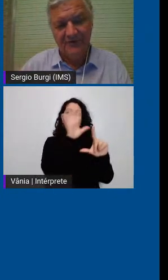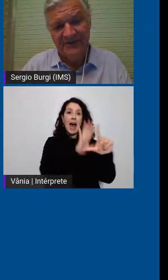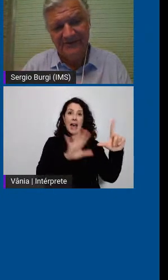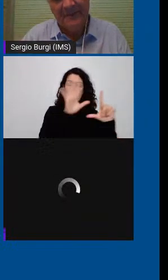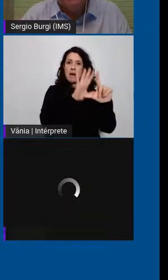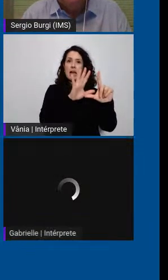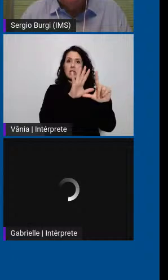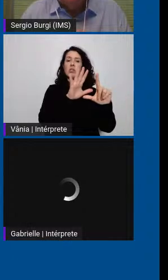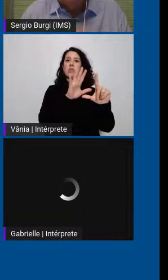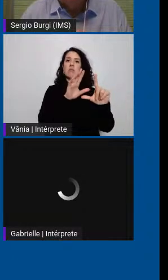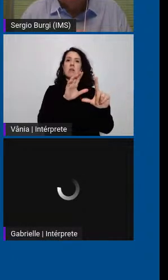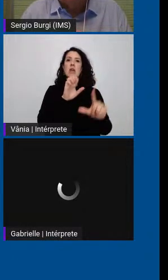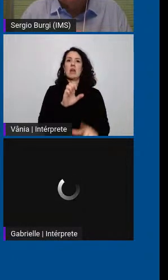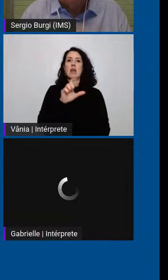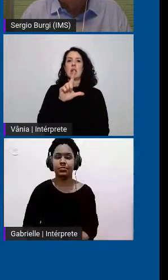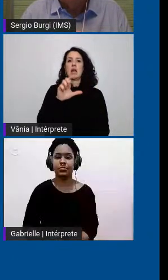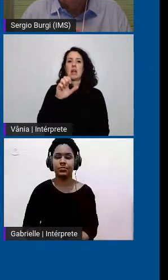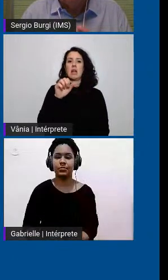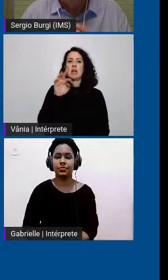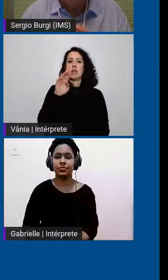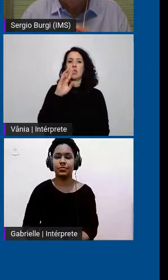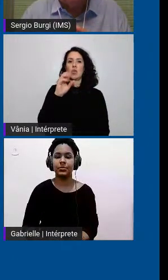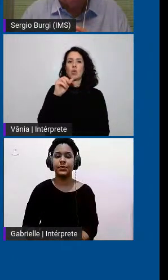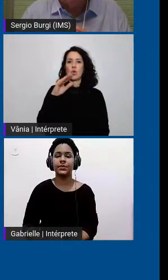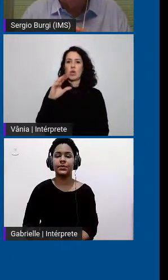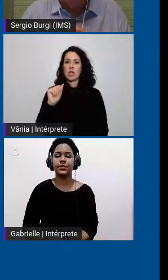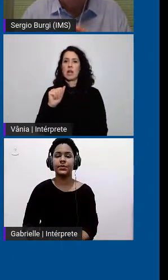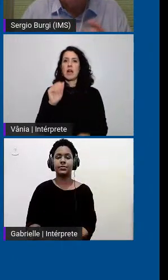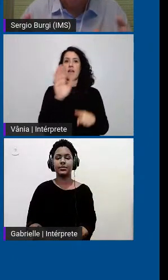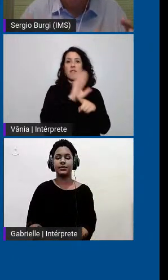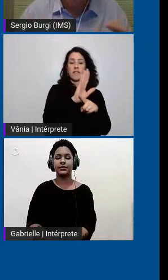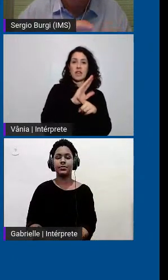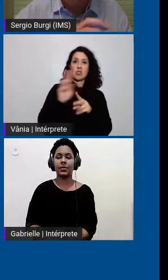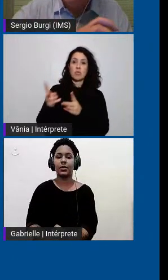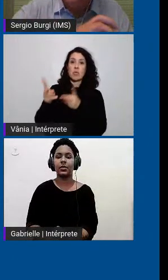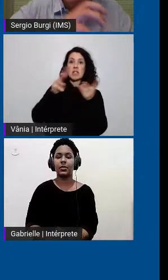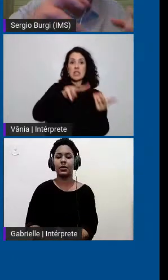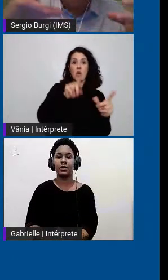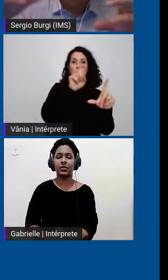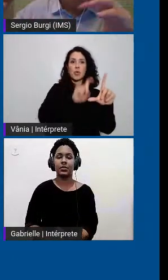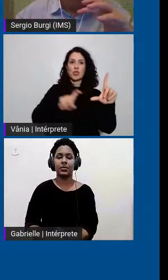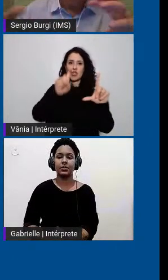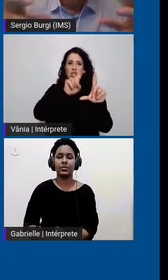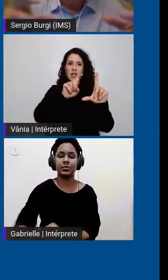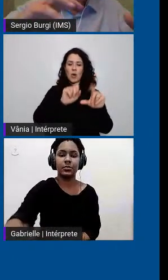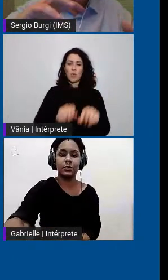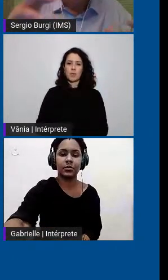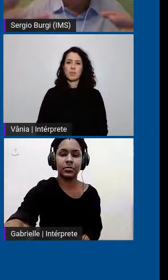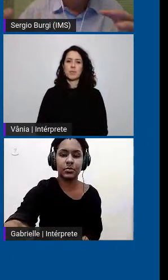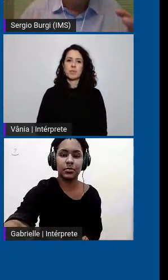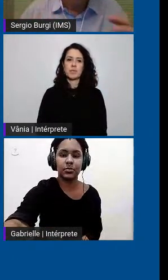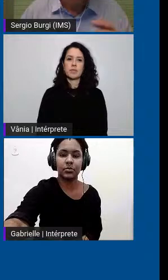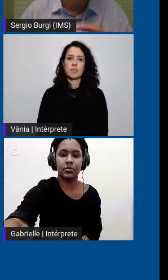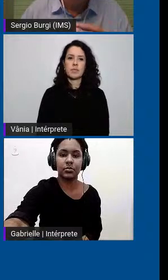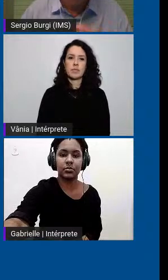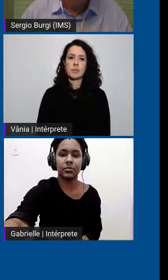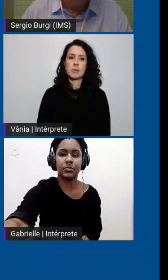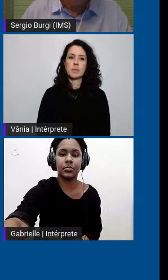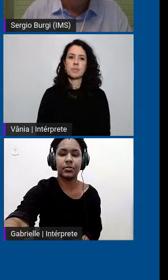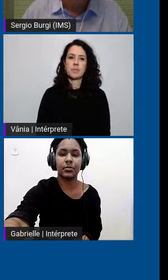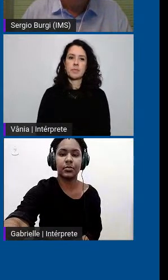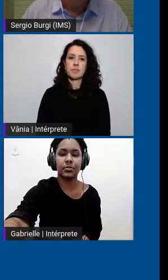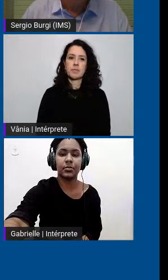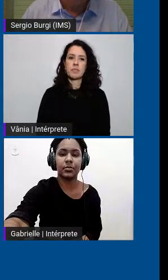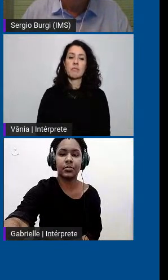e, posteriormente, a transição para o digital, né? E o Ferrez fez toda essa ação de forma